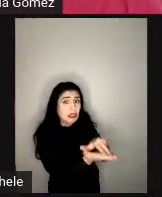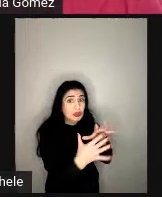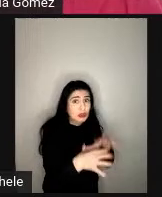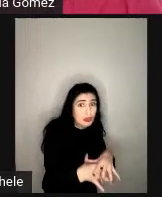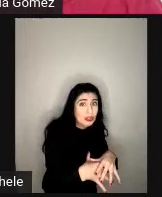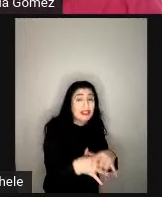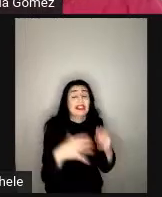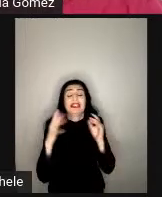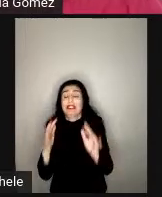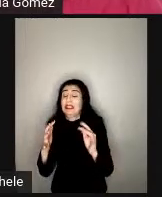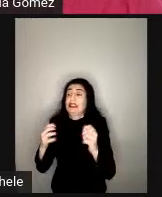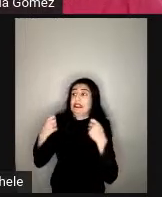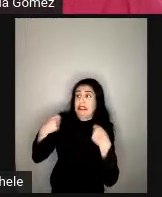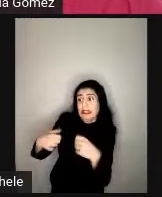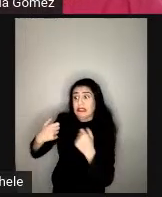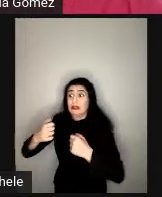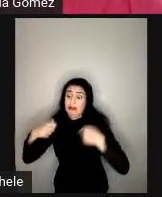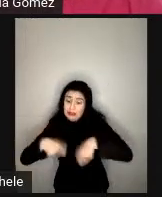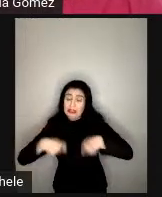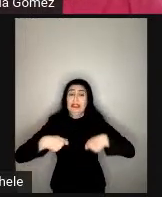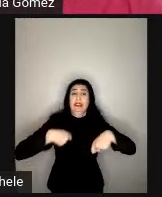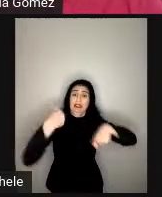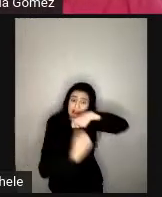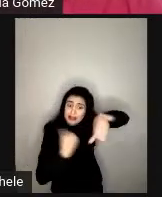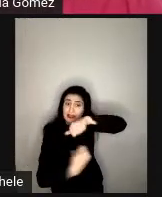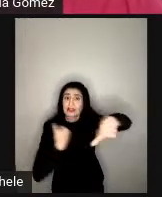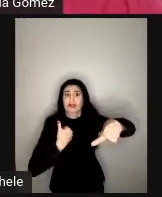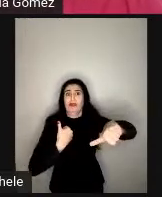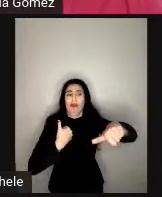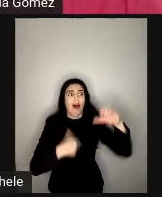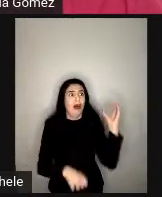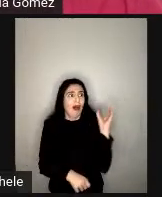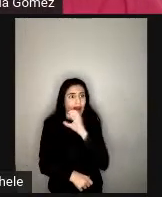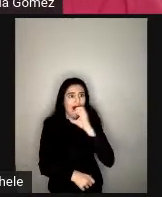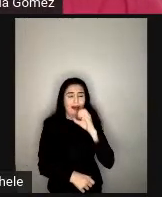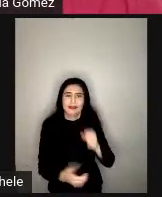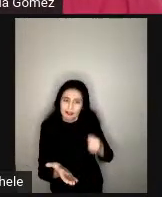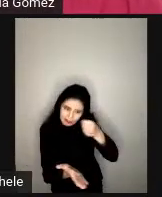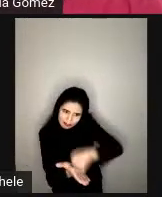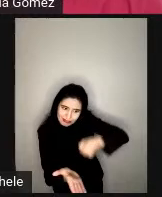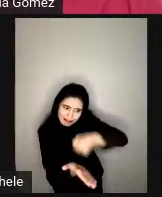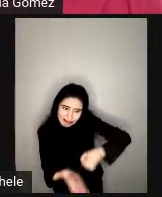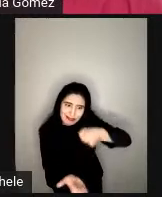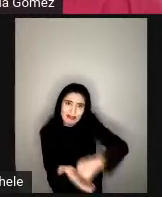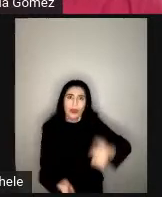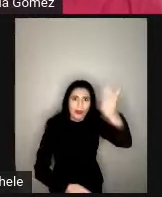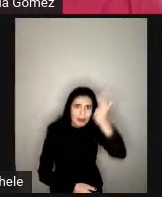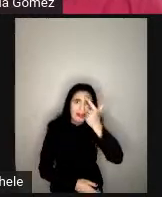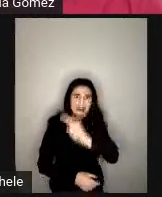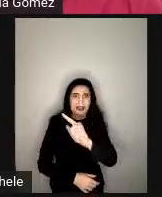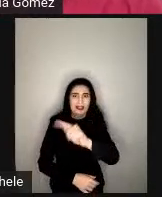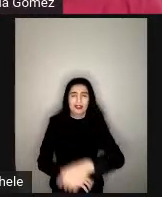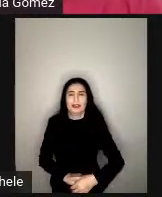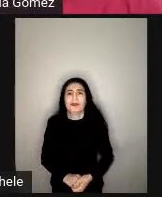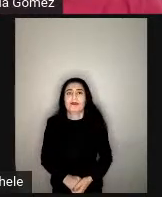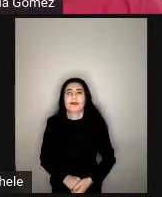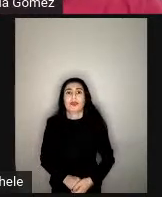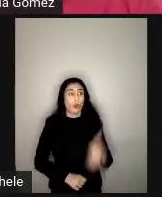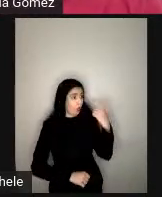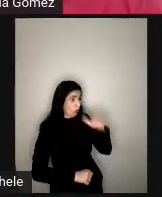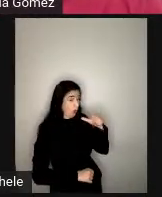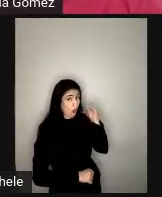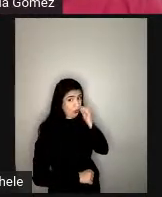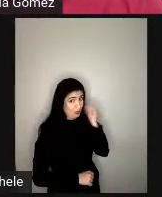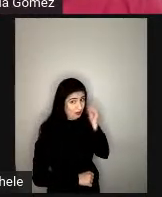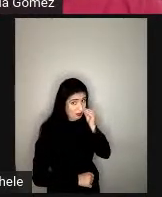relacionou e que as coisas mudem o mais rápido possível. É o que a gente luta para conseguir. A outra experiência que nós tivemos lá